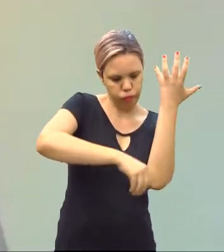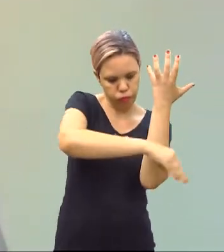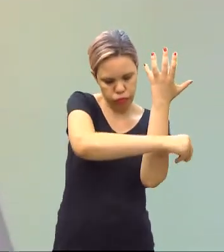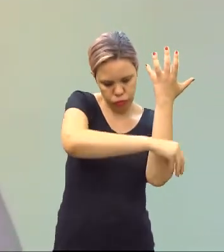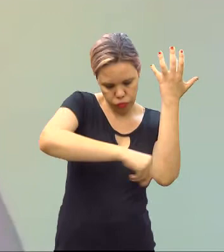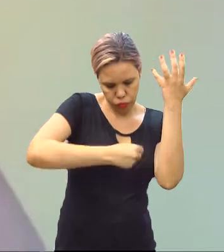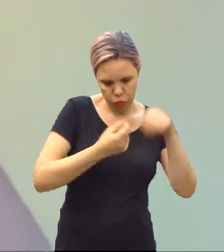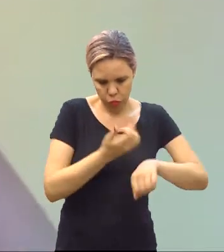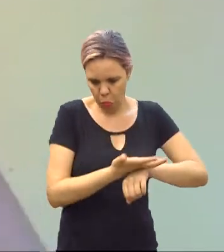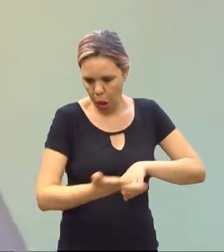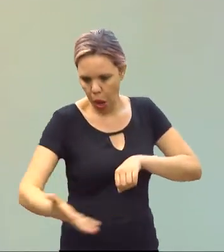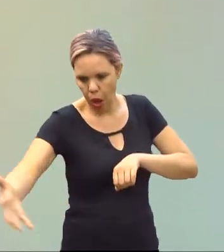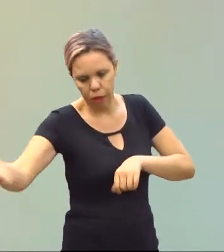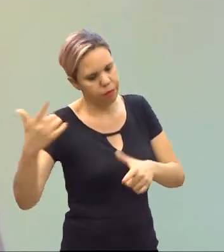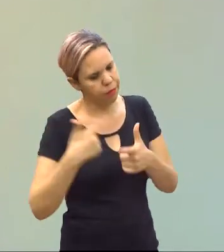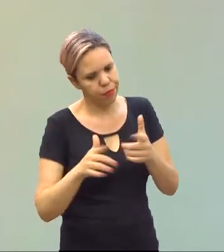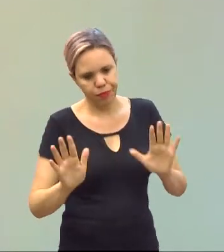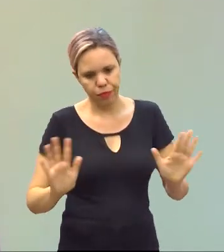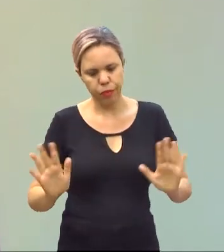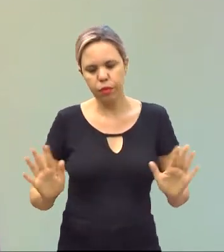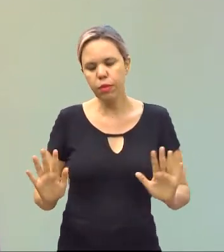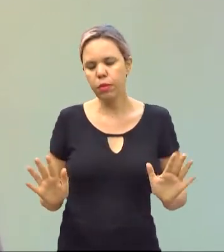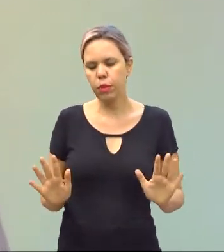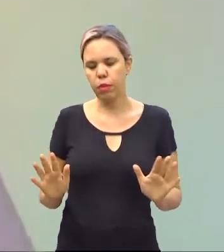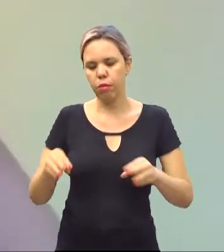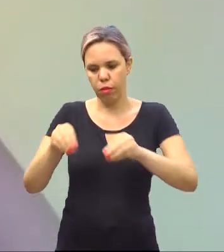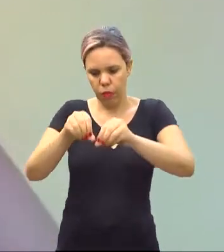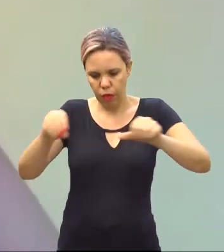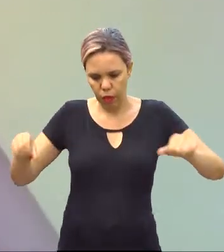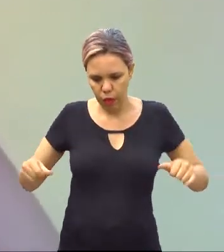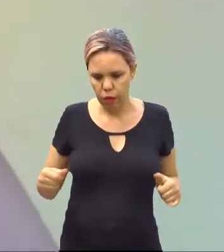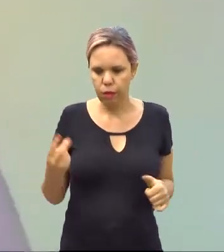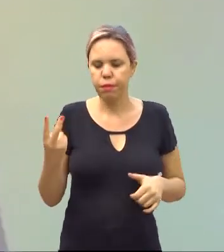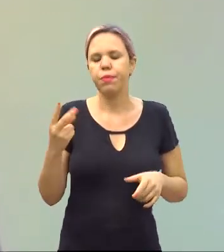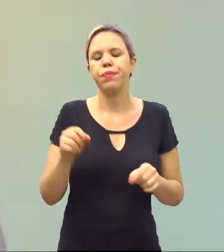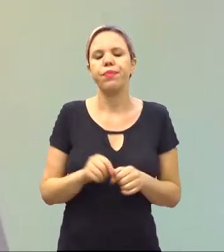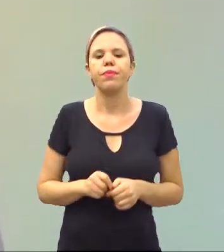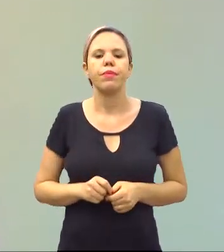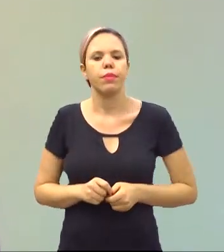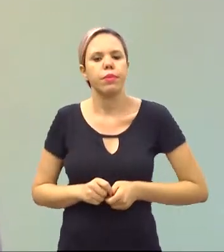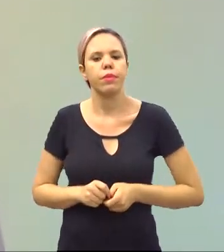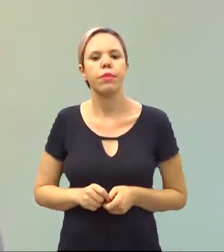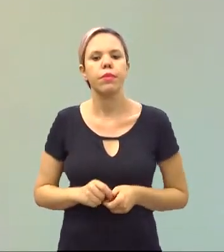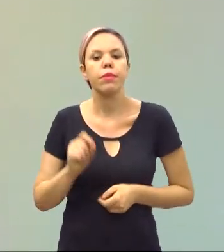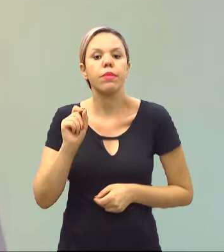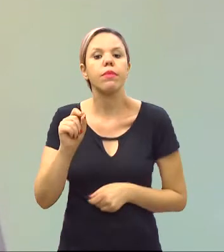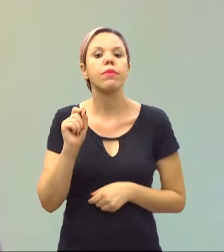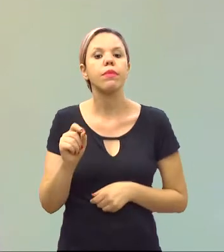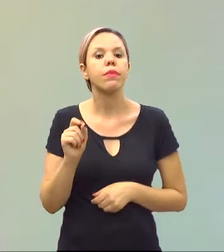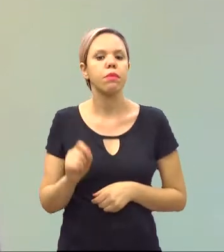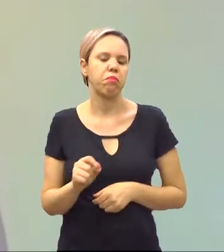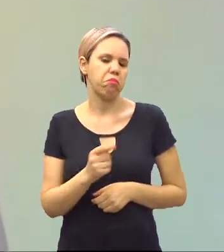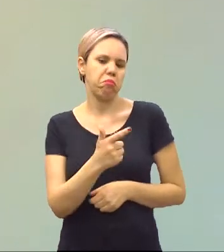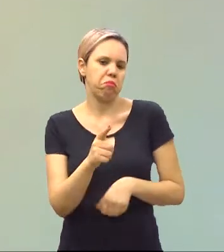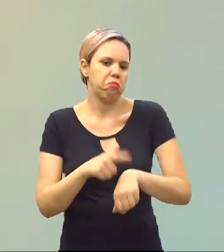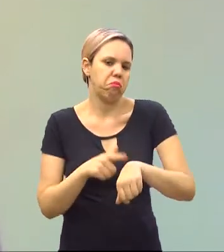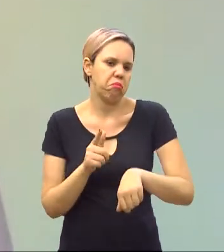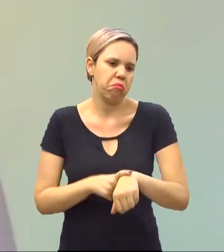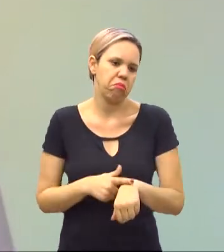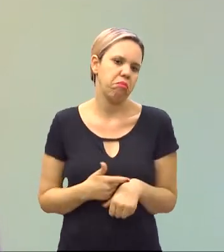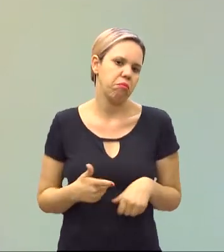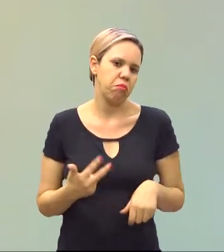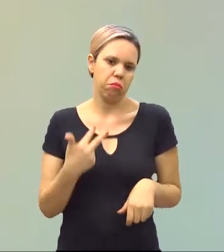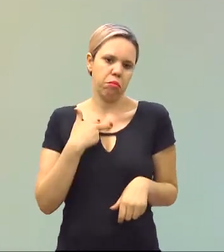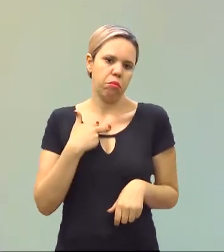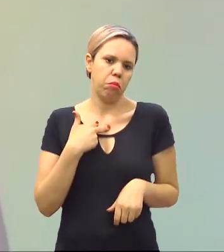espalhar por um gramado, isso não tem problema algum, isso é adubo. Tá? Agora, para quem não tem tempo, para quem